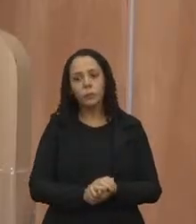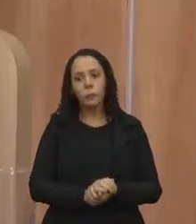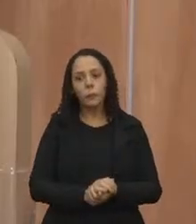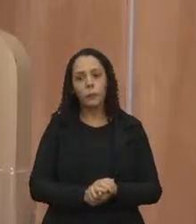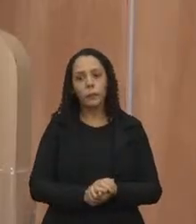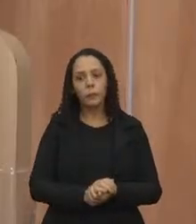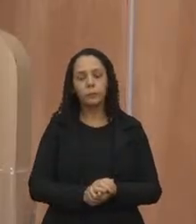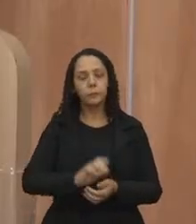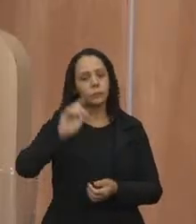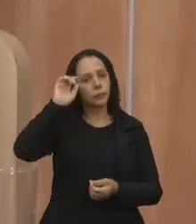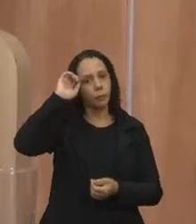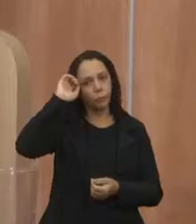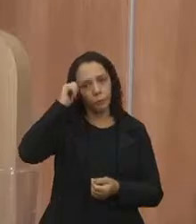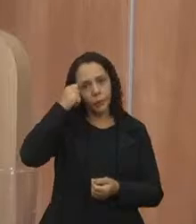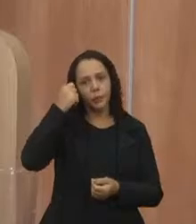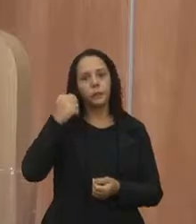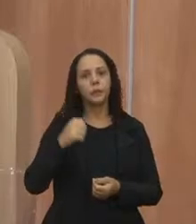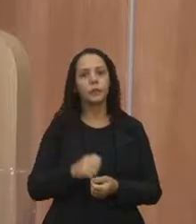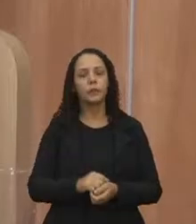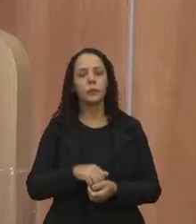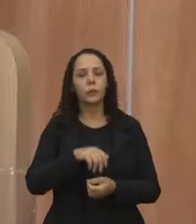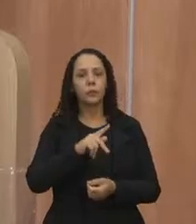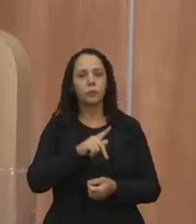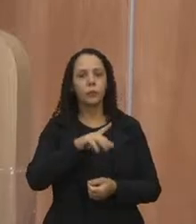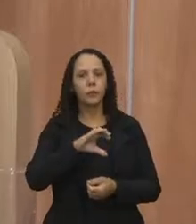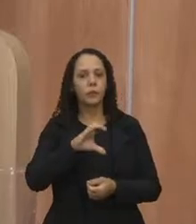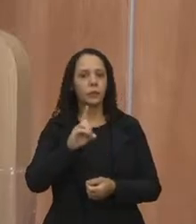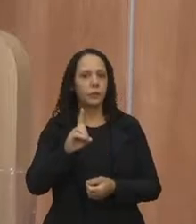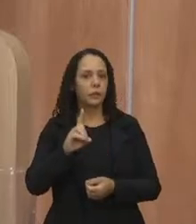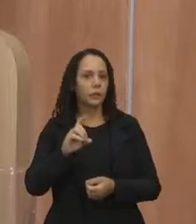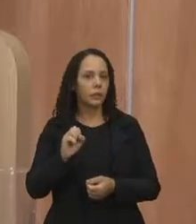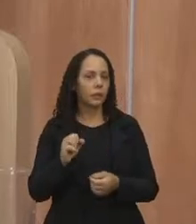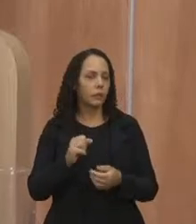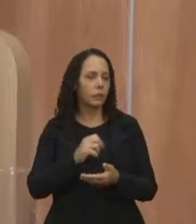para negros, PCDs e assim por diante. Então,